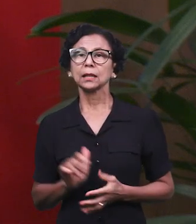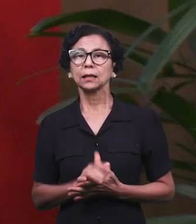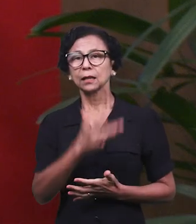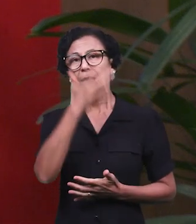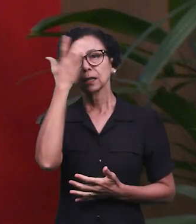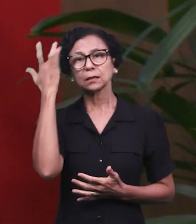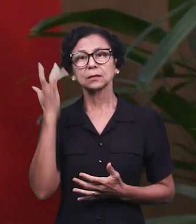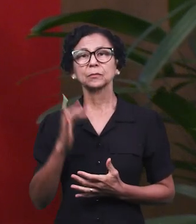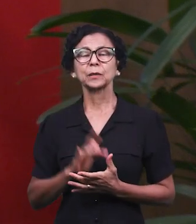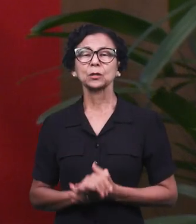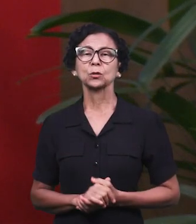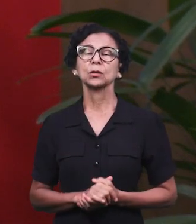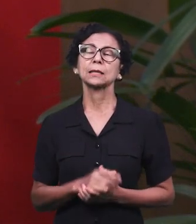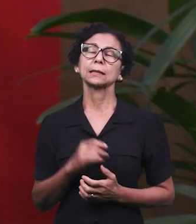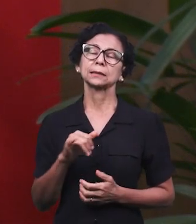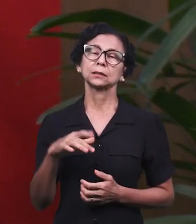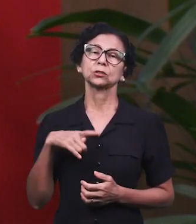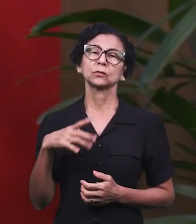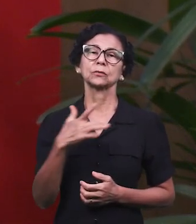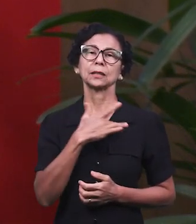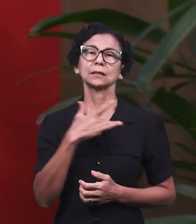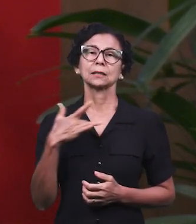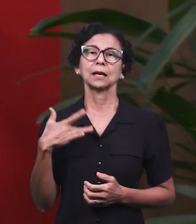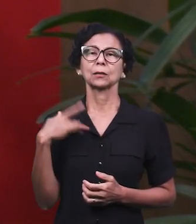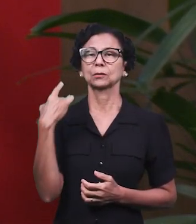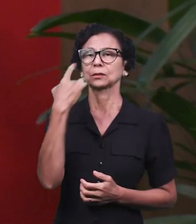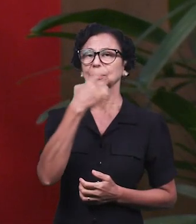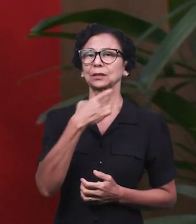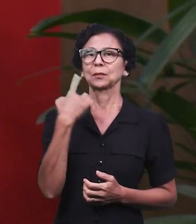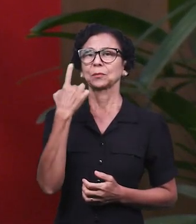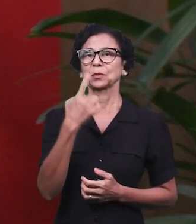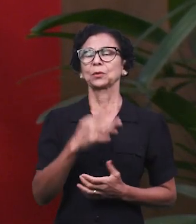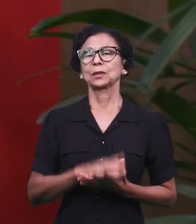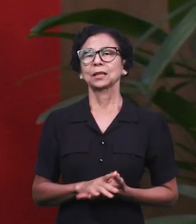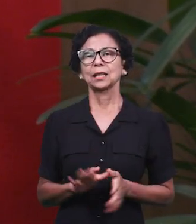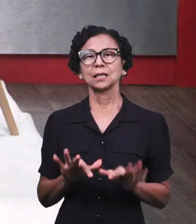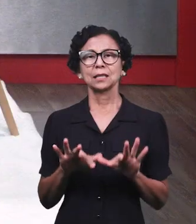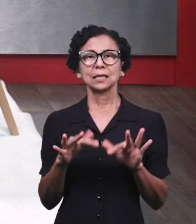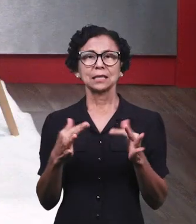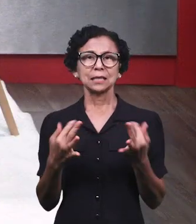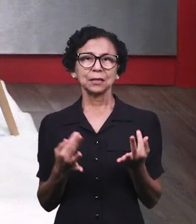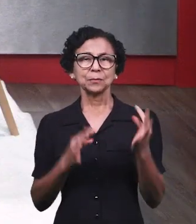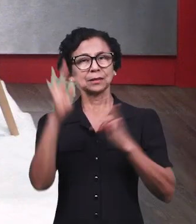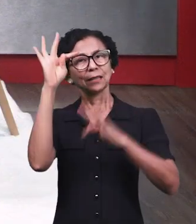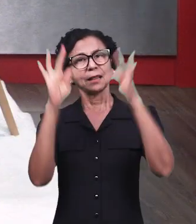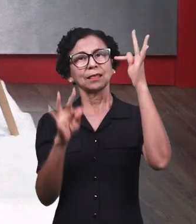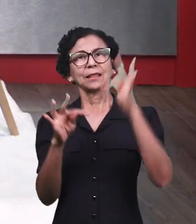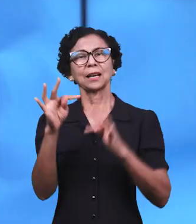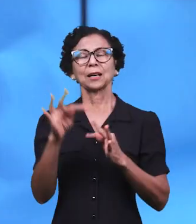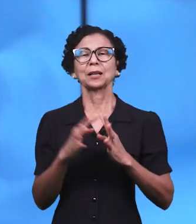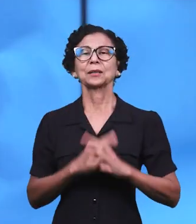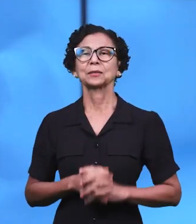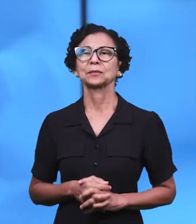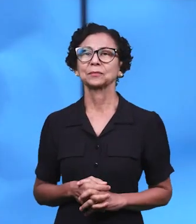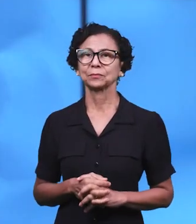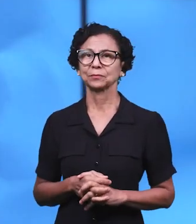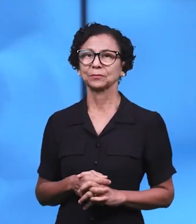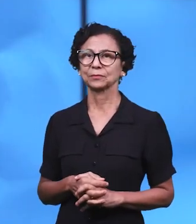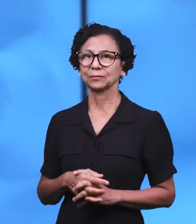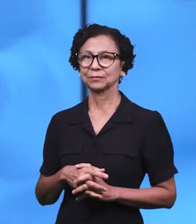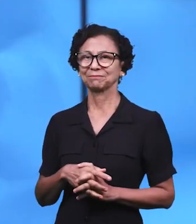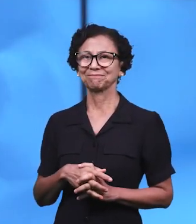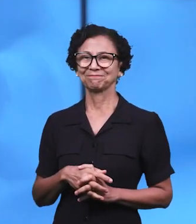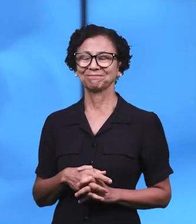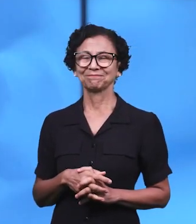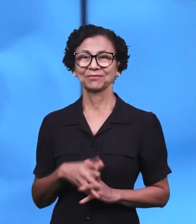então, um dente saudável, um sorriso saudável que precisa apenas de uma intervenção simples. Então fica ligado aí, pessoal, nessas informações que a